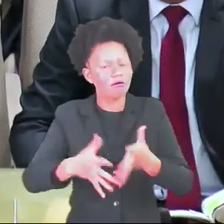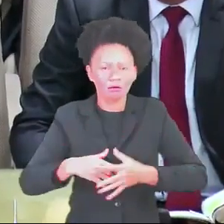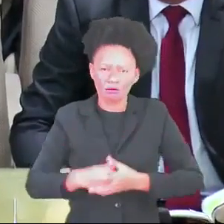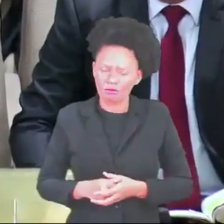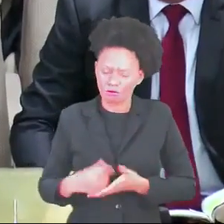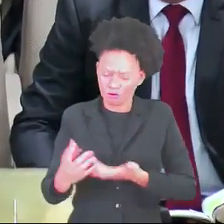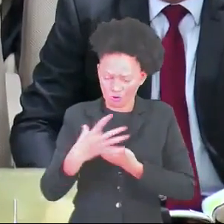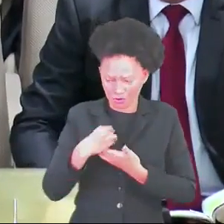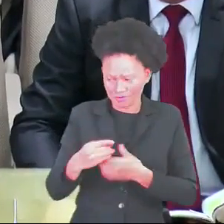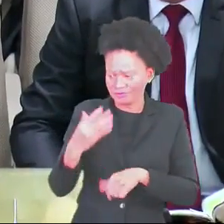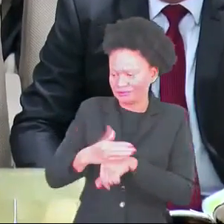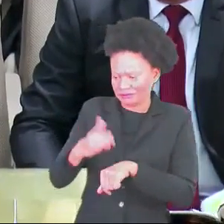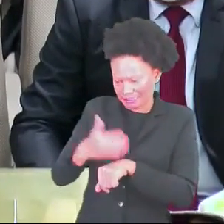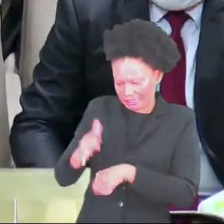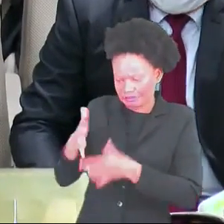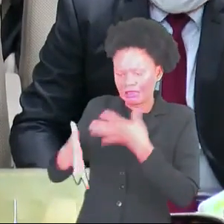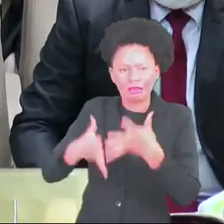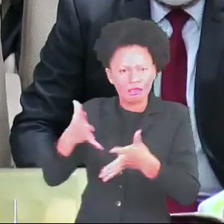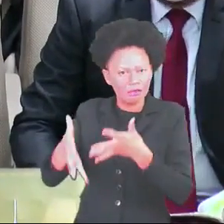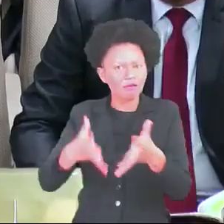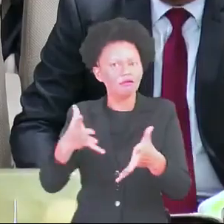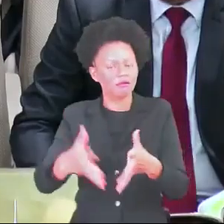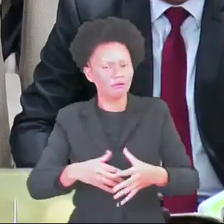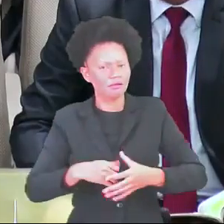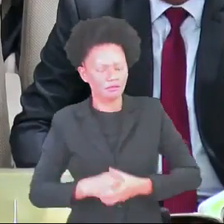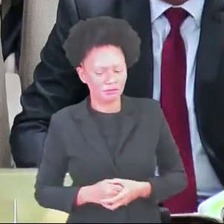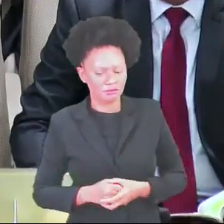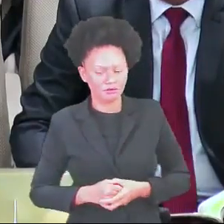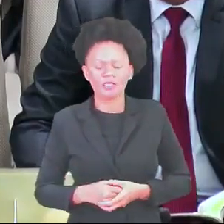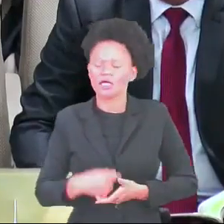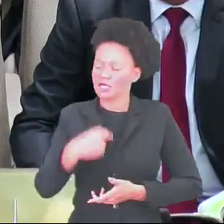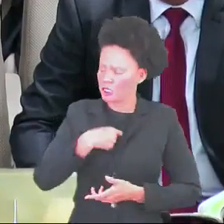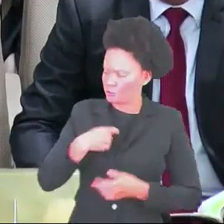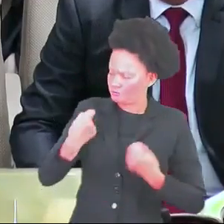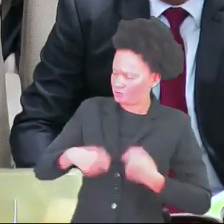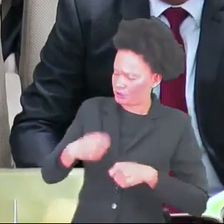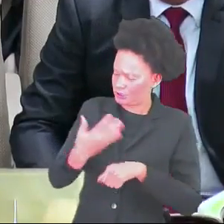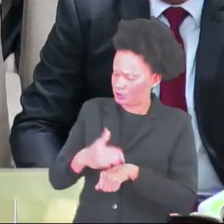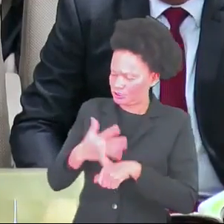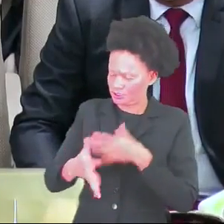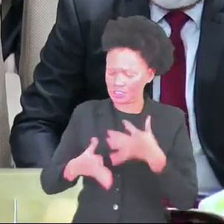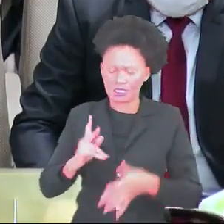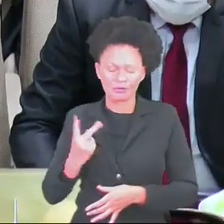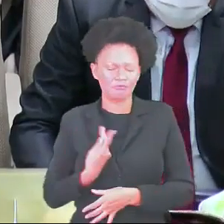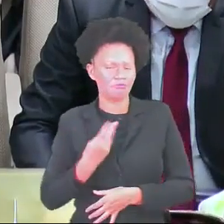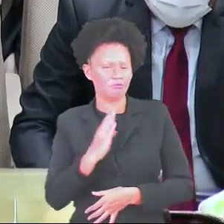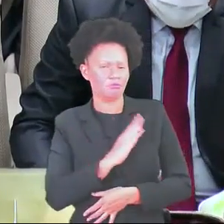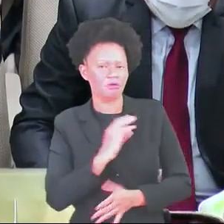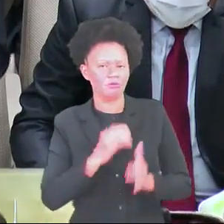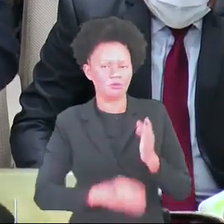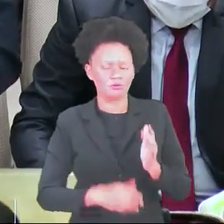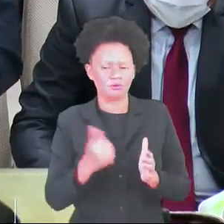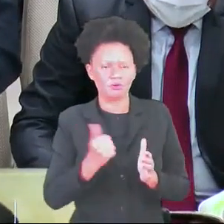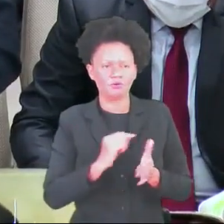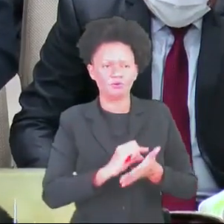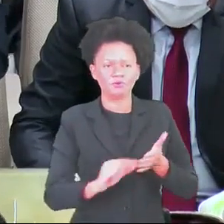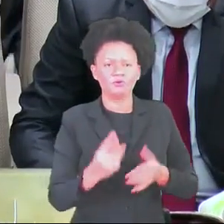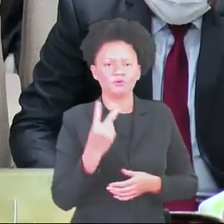Diga, eu preciso exercitar a minha boca. Diga aí, por favor. Eu preciso exercitar a minha boca. Hebreus 11, 2.